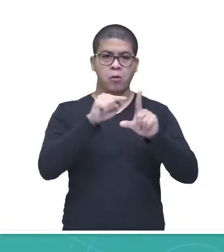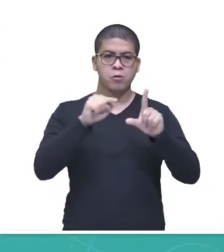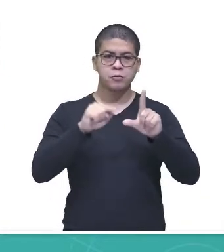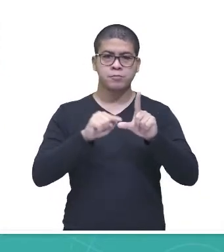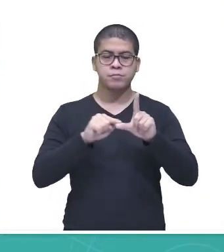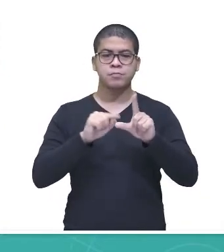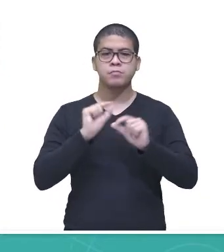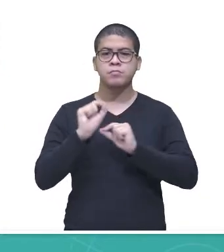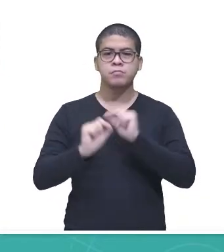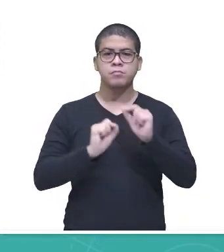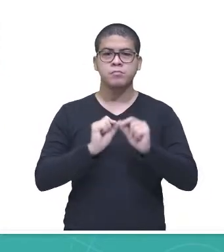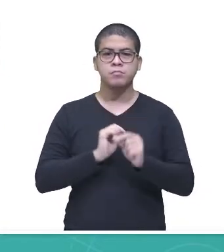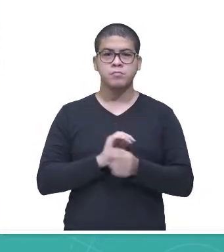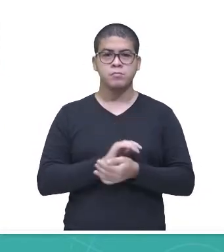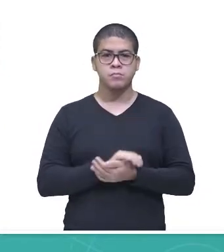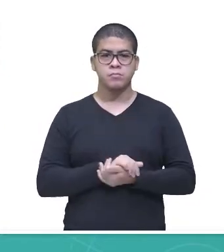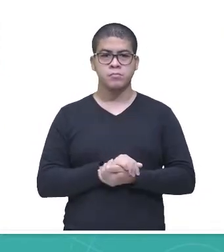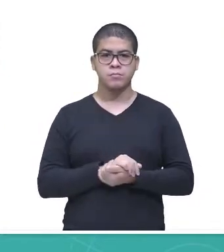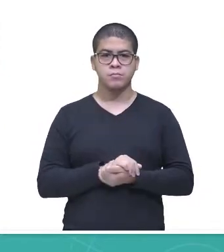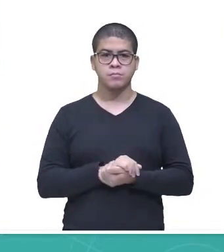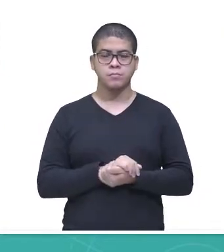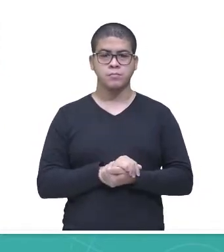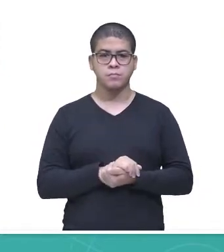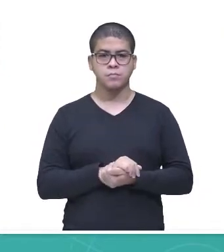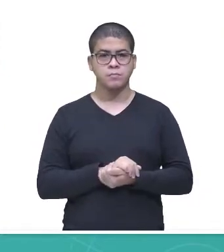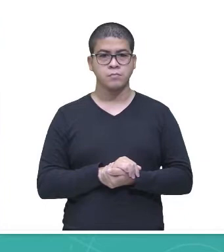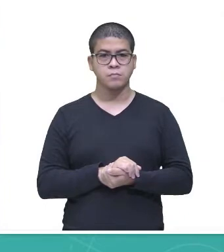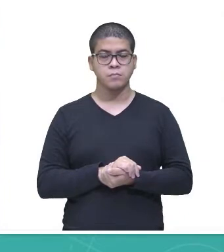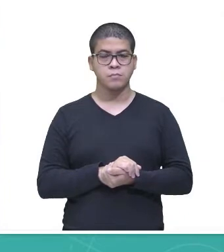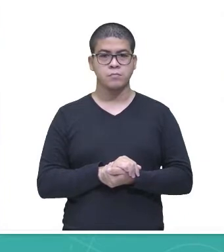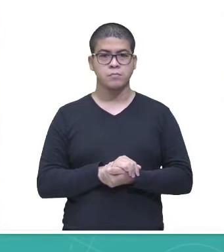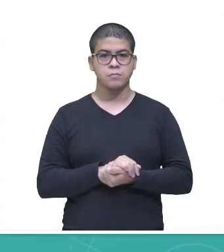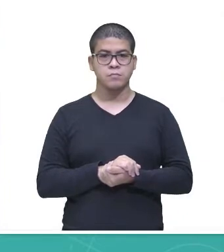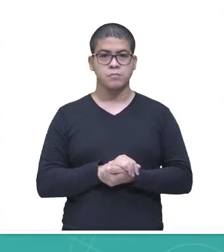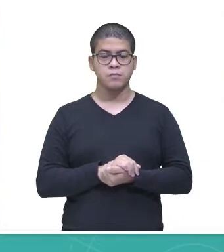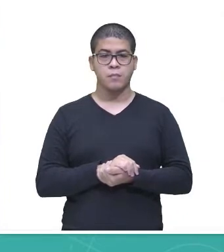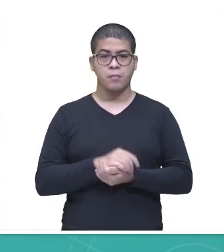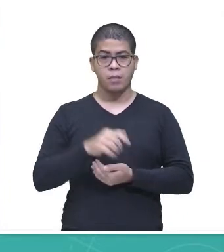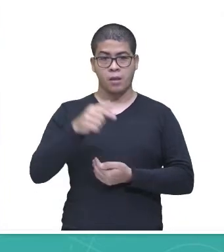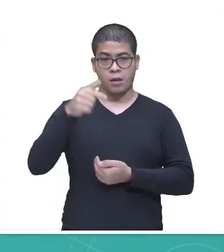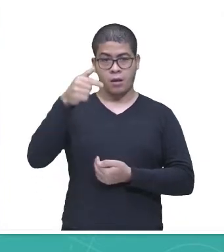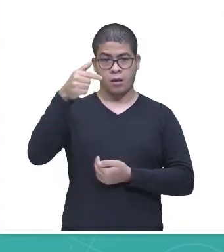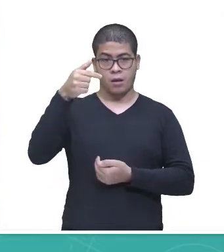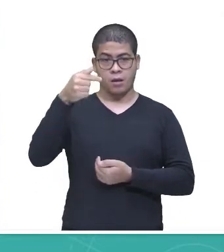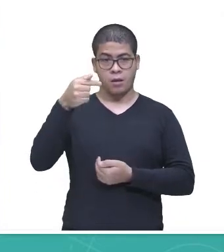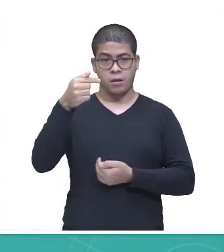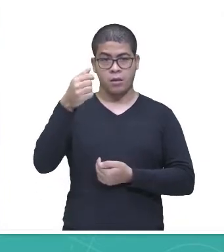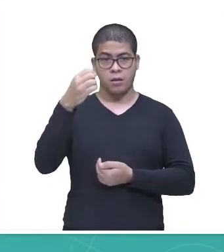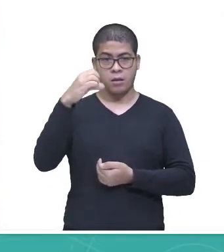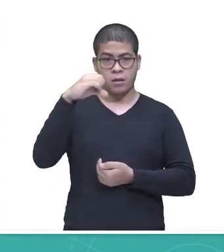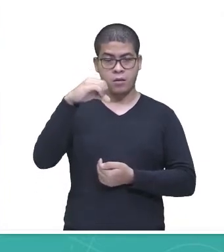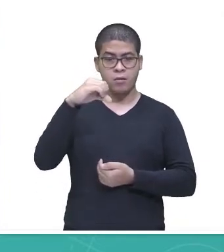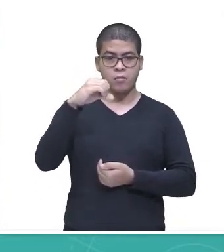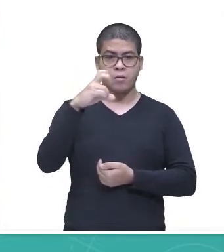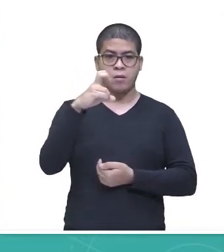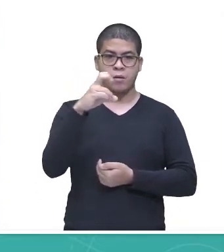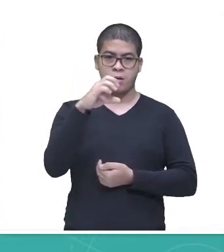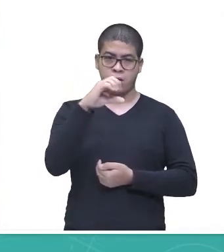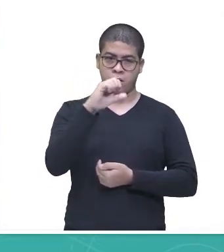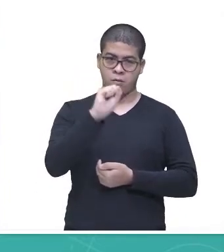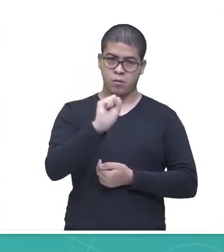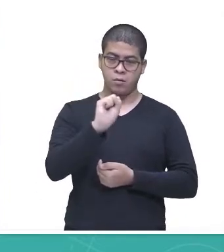Temos aqui agora esse valor de 79 graus, 58 minutos